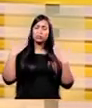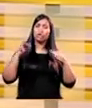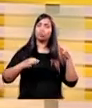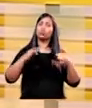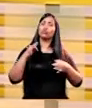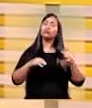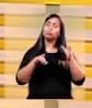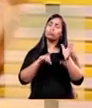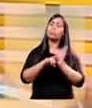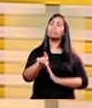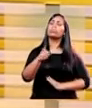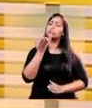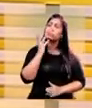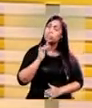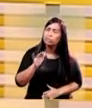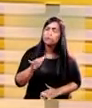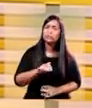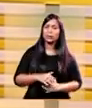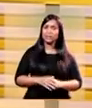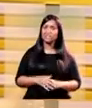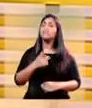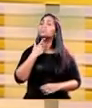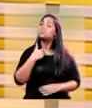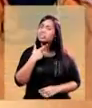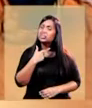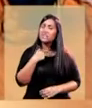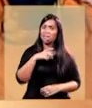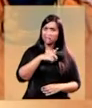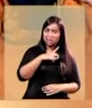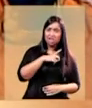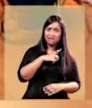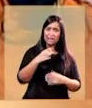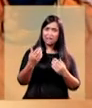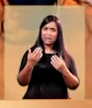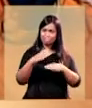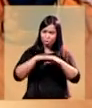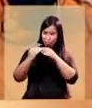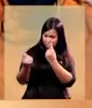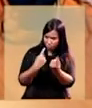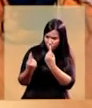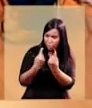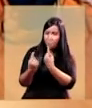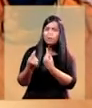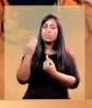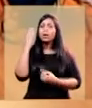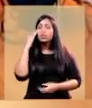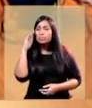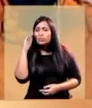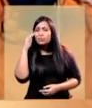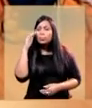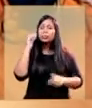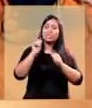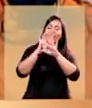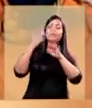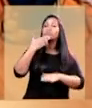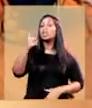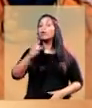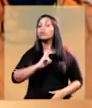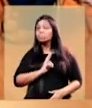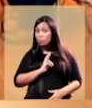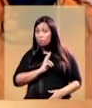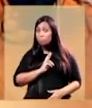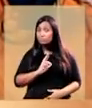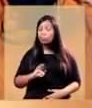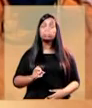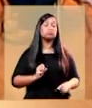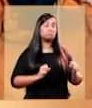juiz realmente perguntando para essa criança desse desejo. Tem mesmo essa conversa direta com a criança para entender qual seria a melhor solução